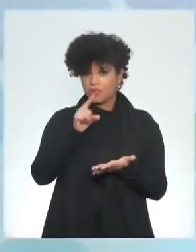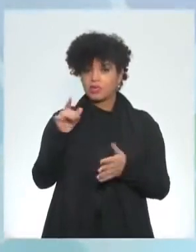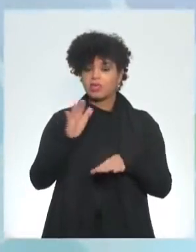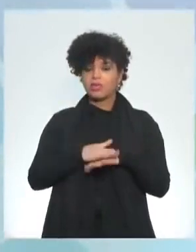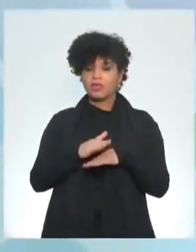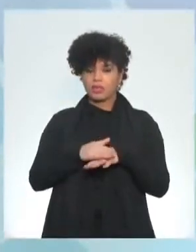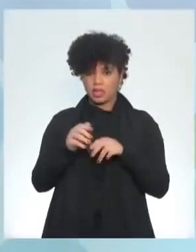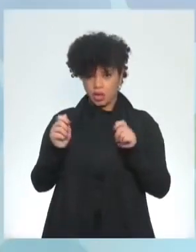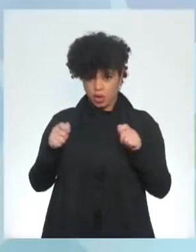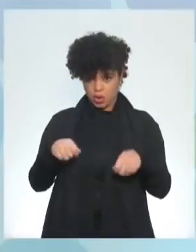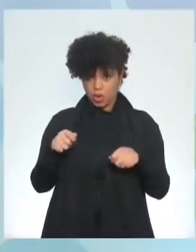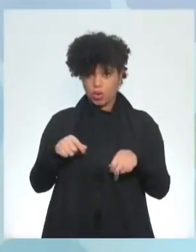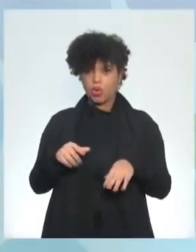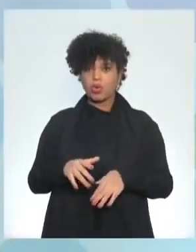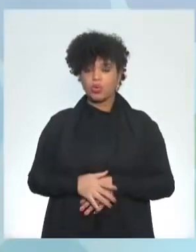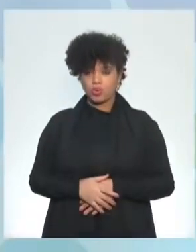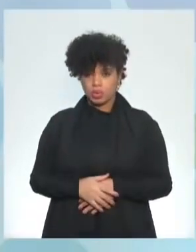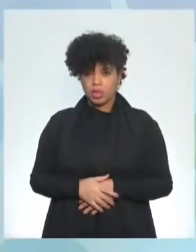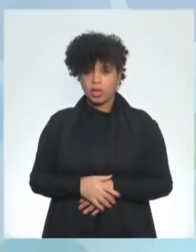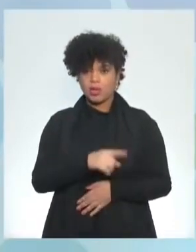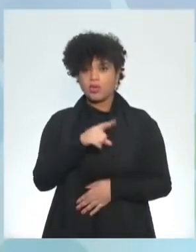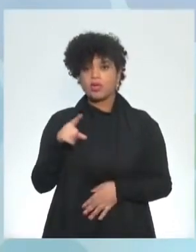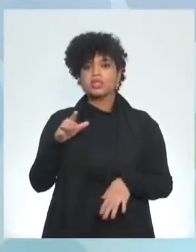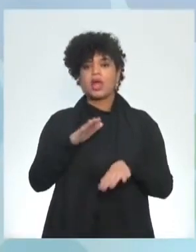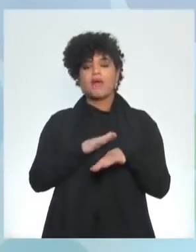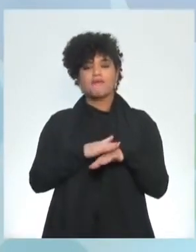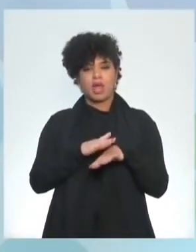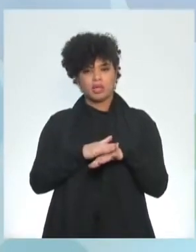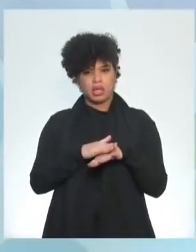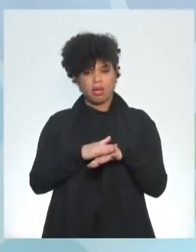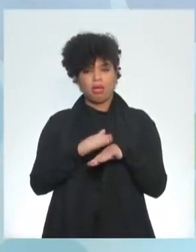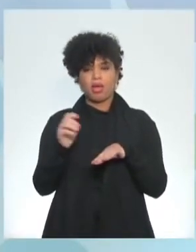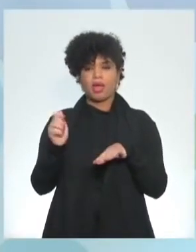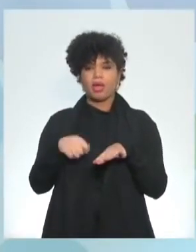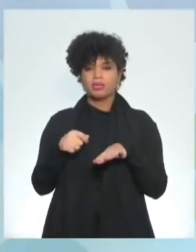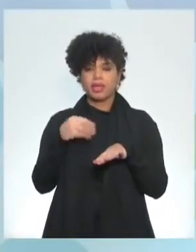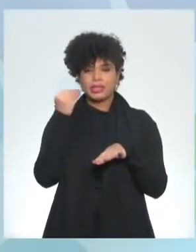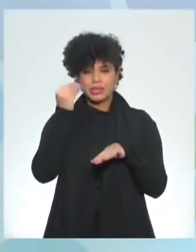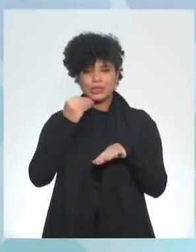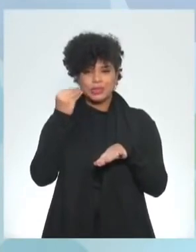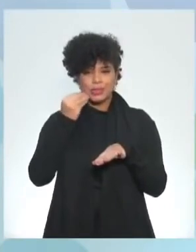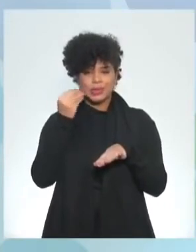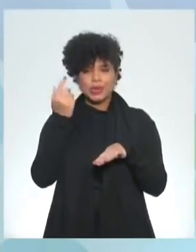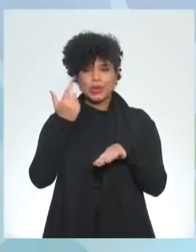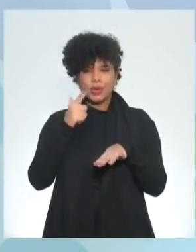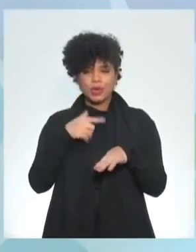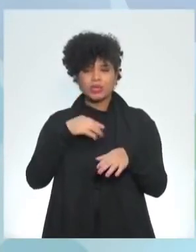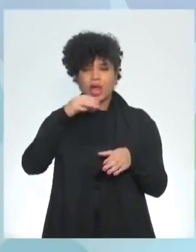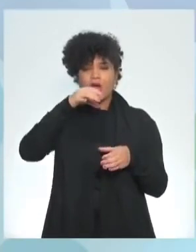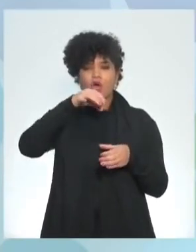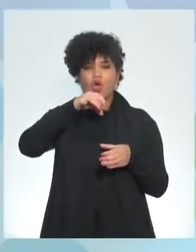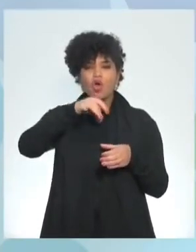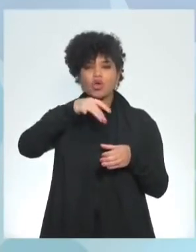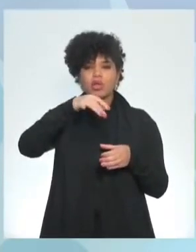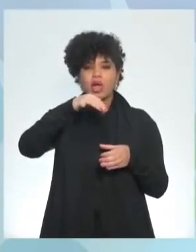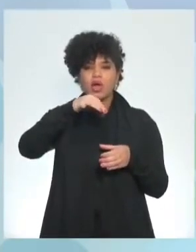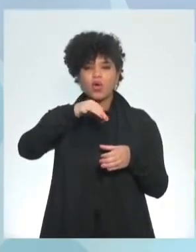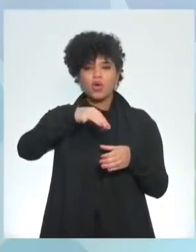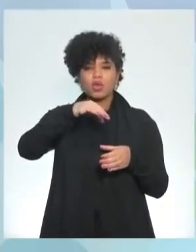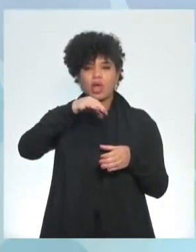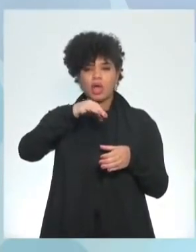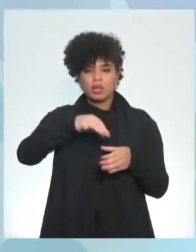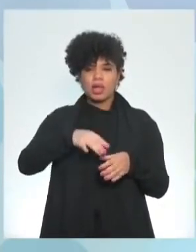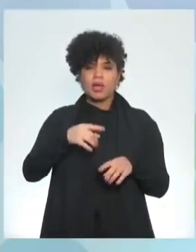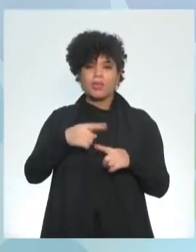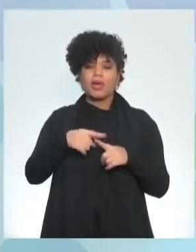escolas, para as escolas poderem fazer esse experimento, né, conseguir fazer na prática, e nem sempre eles